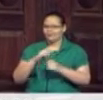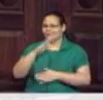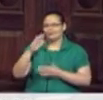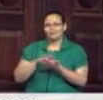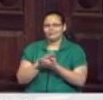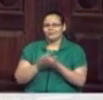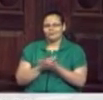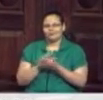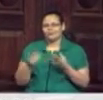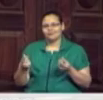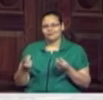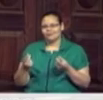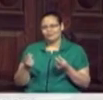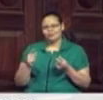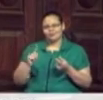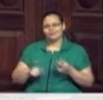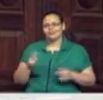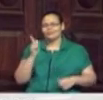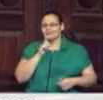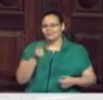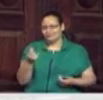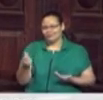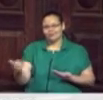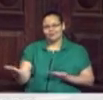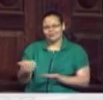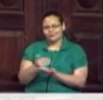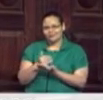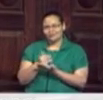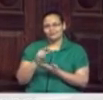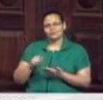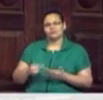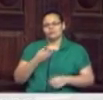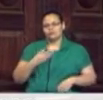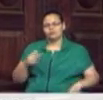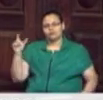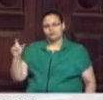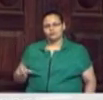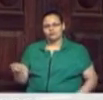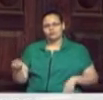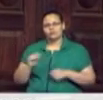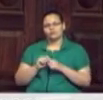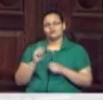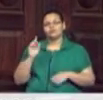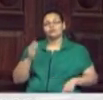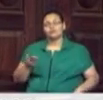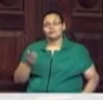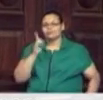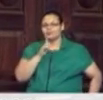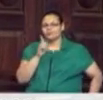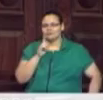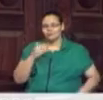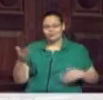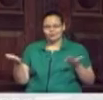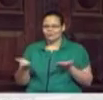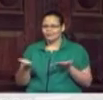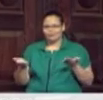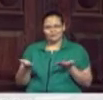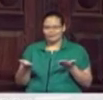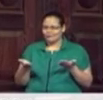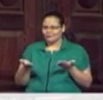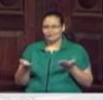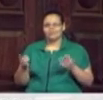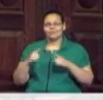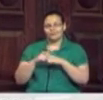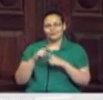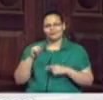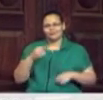nada próximo a uma recuperação de caixa que o governo pudesse almejar. Pelo contrário, hoje,